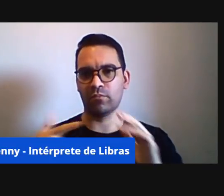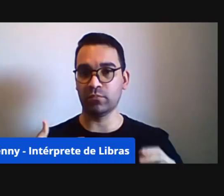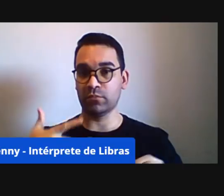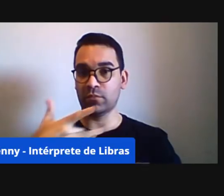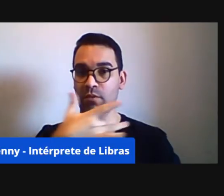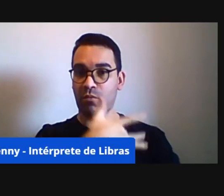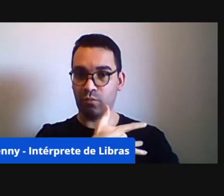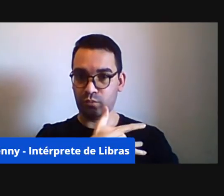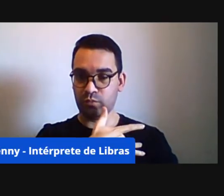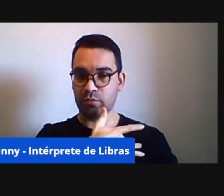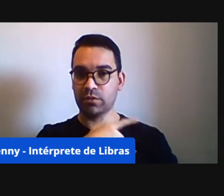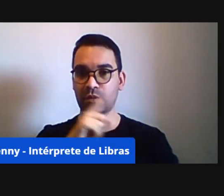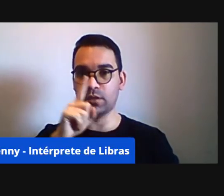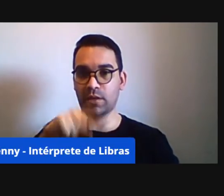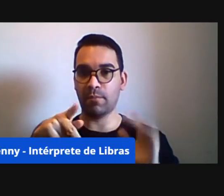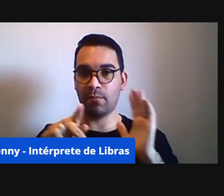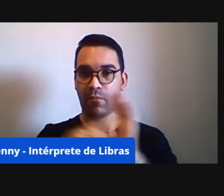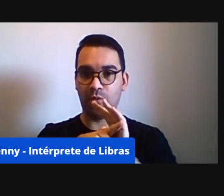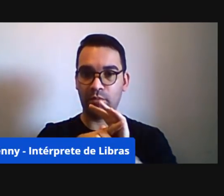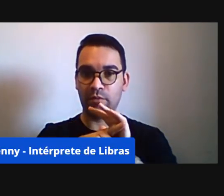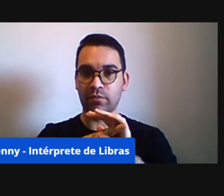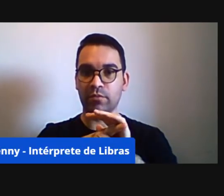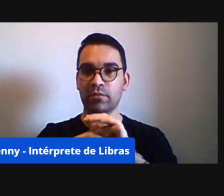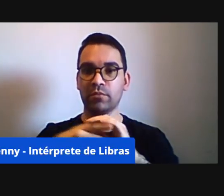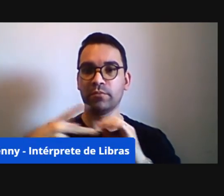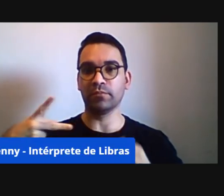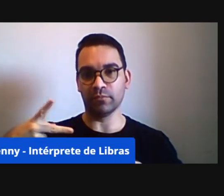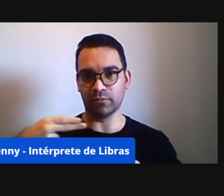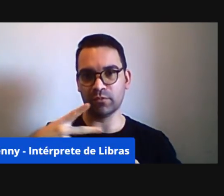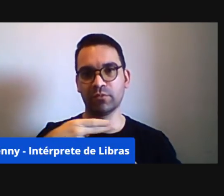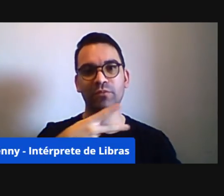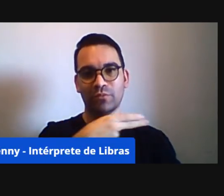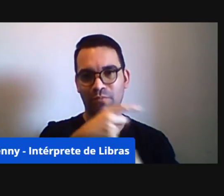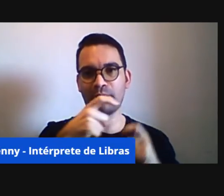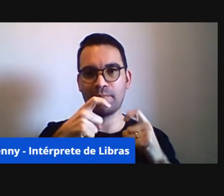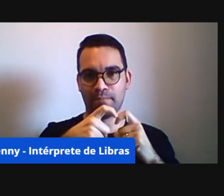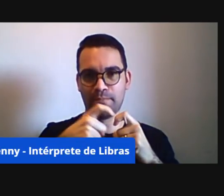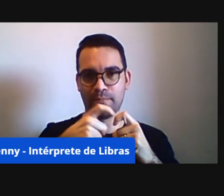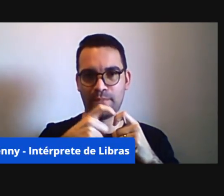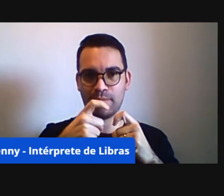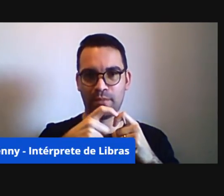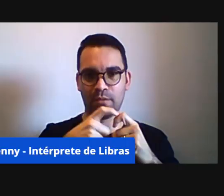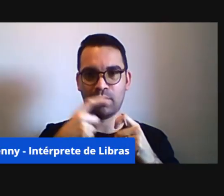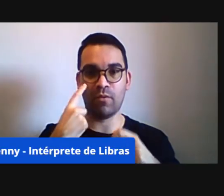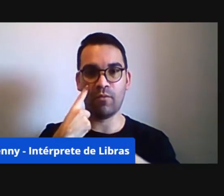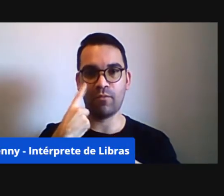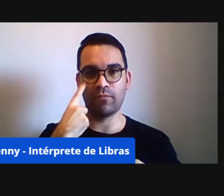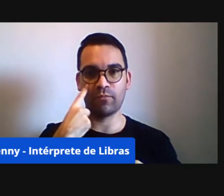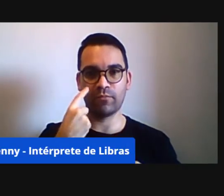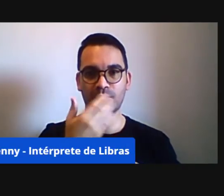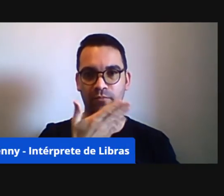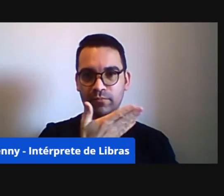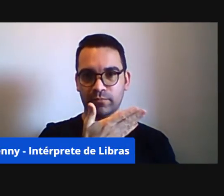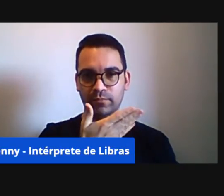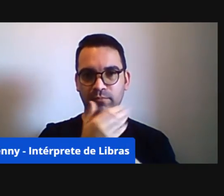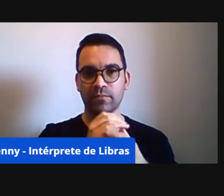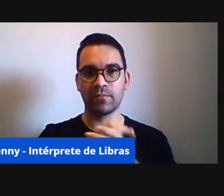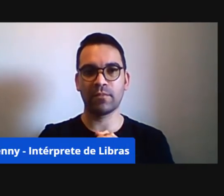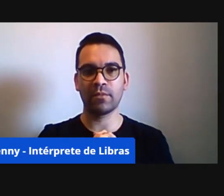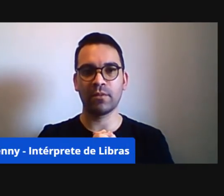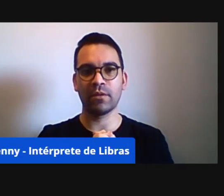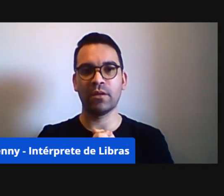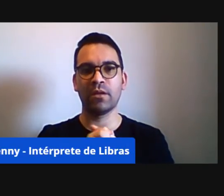cirúrgica. Ela tem um arame no nariz, para ajuste no nariz, mas esse arame também pode ser colocado nas máscaras caseiras, a máscara de tecido,